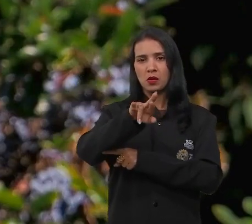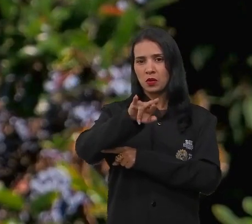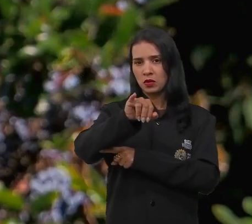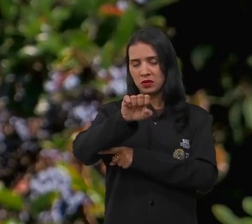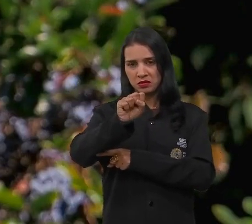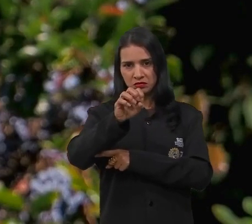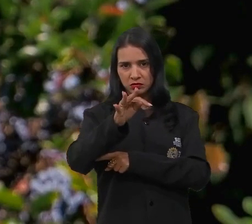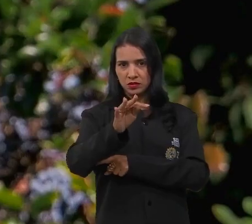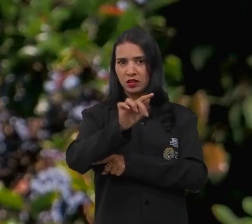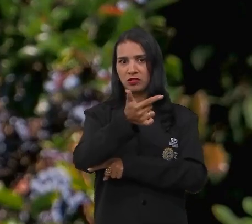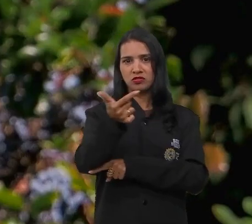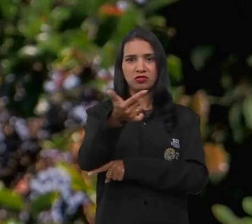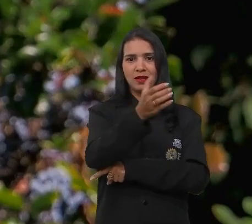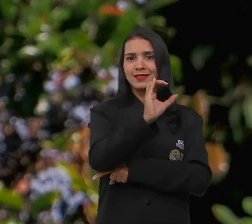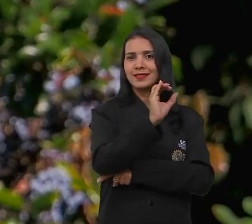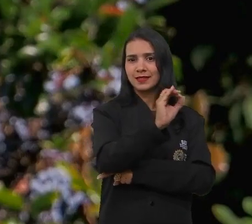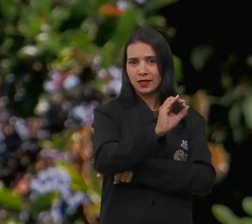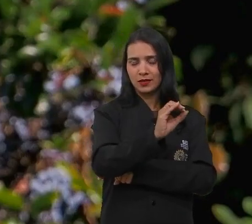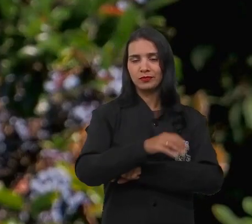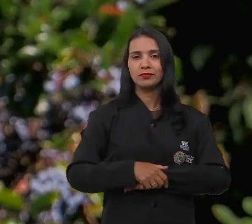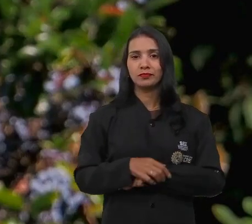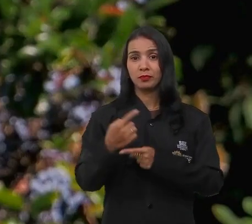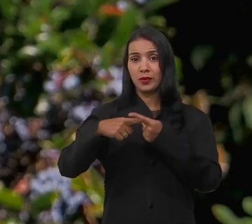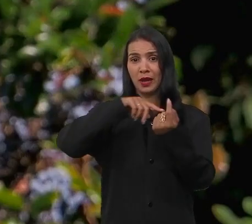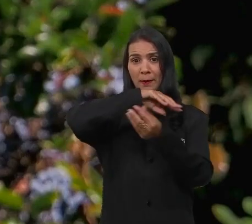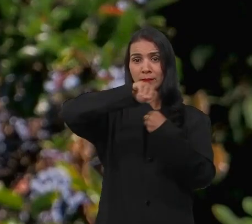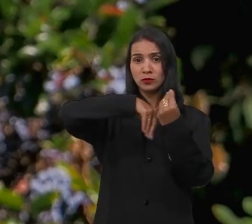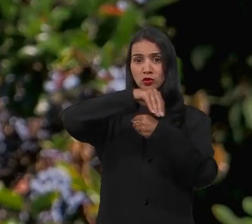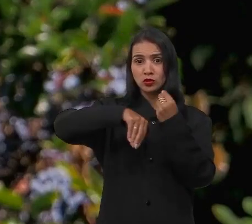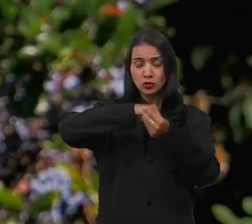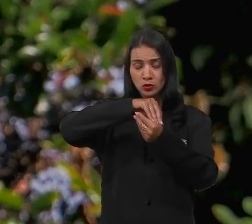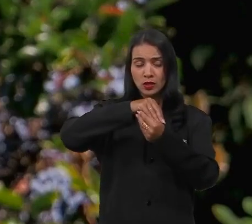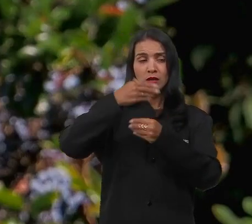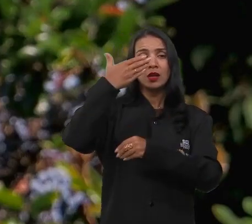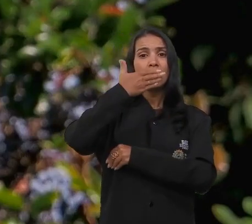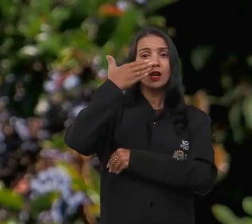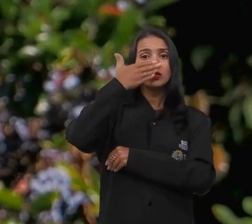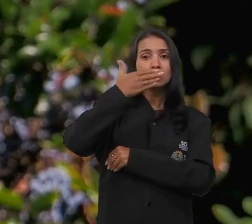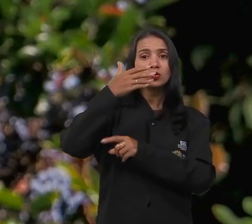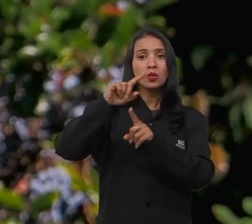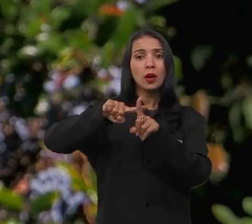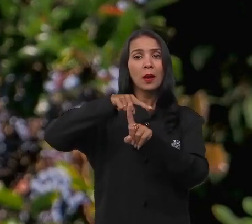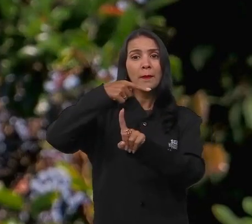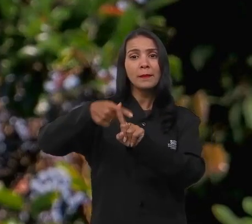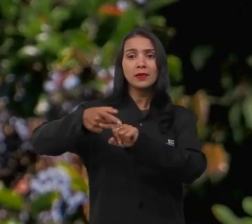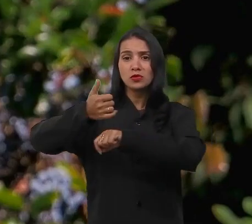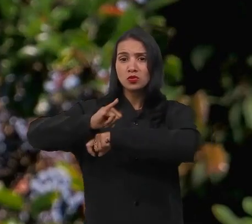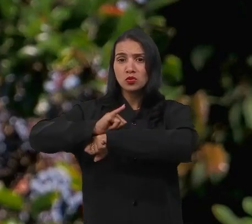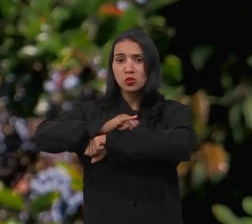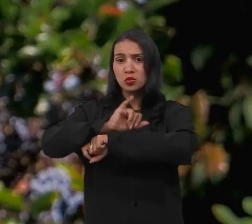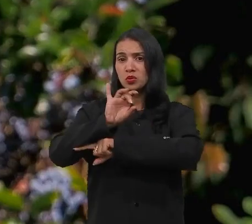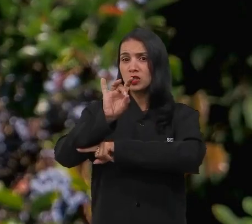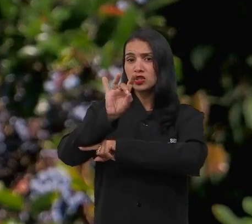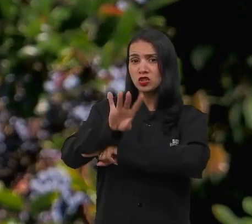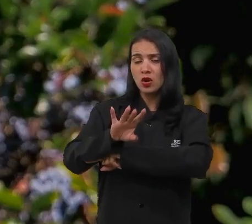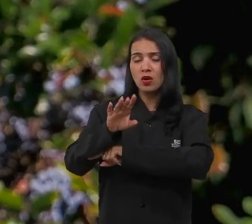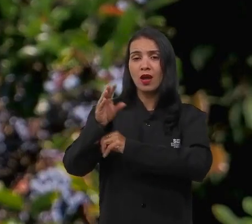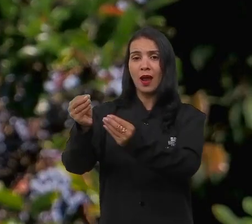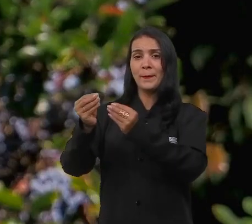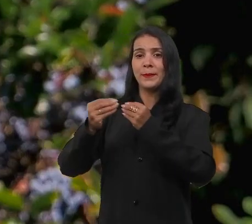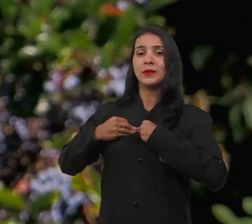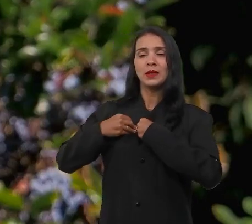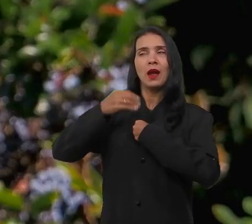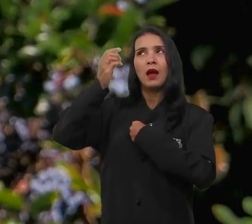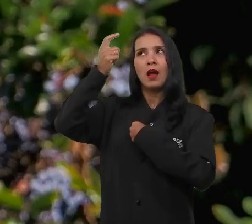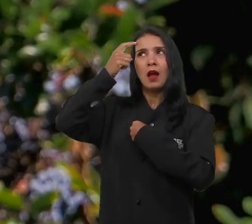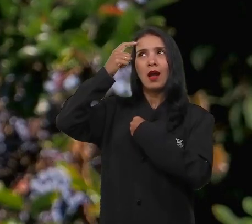Então, essa mistura ali do açúcar e da gordura, gente, ativa o quê? O sistema de recompensa ali do cérebro,